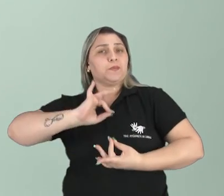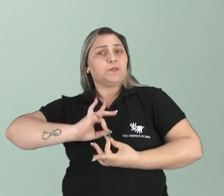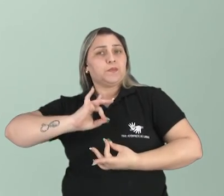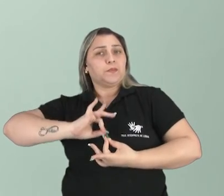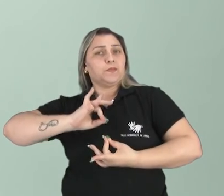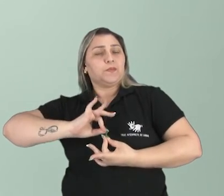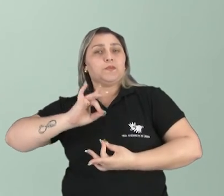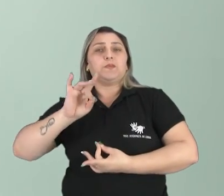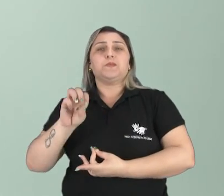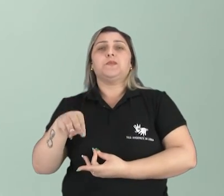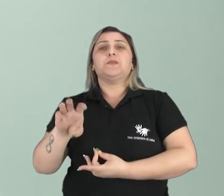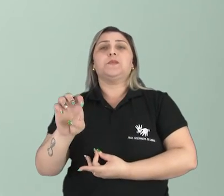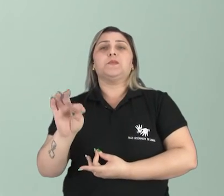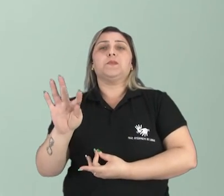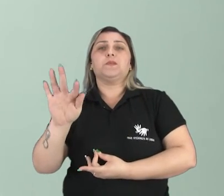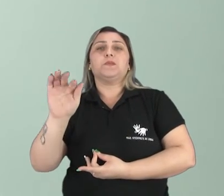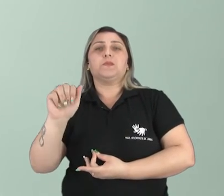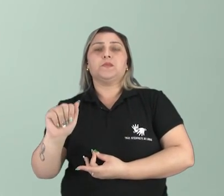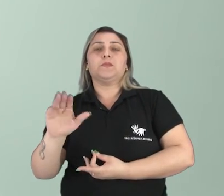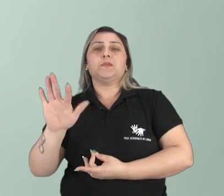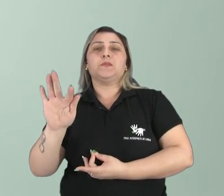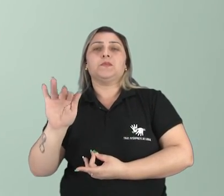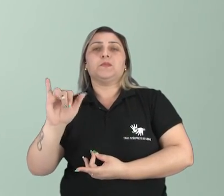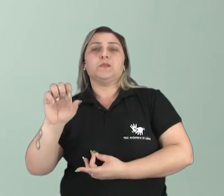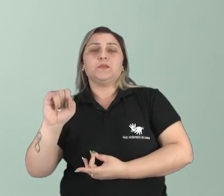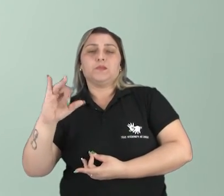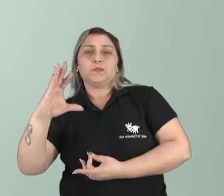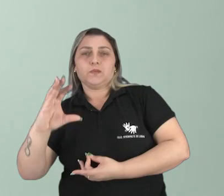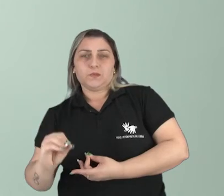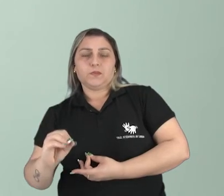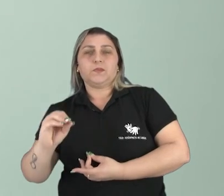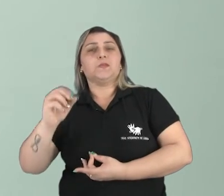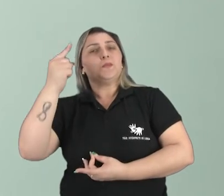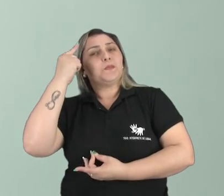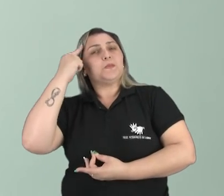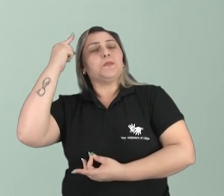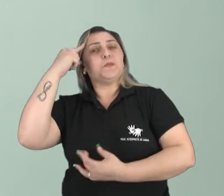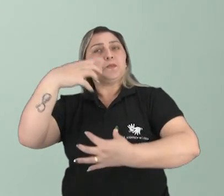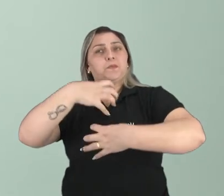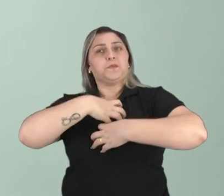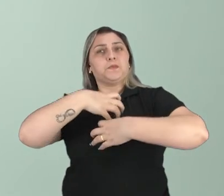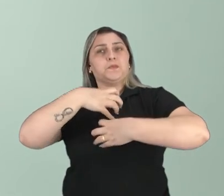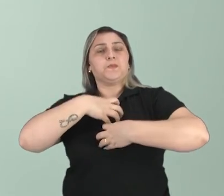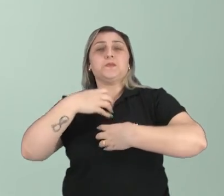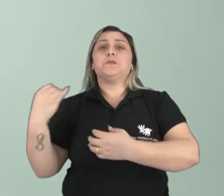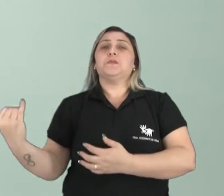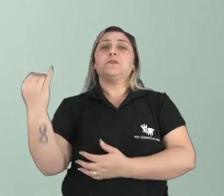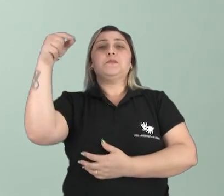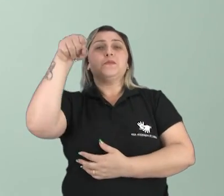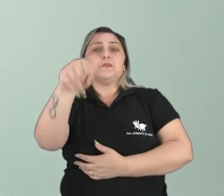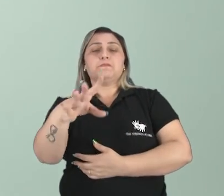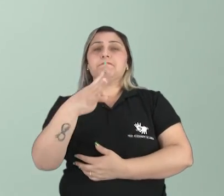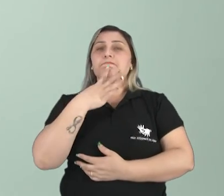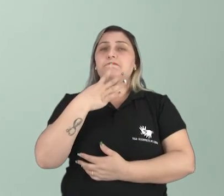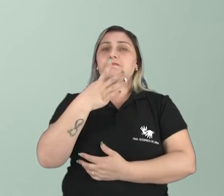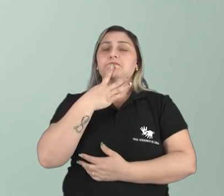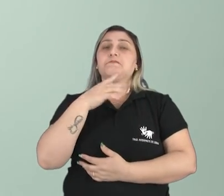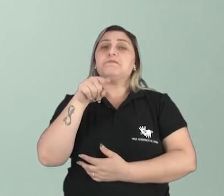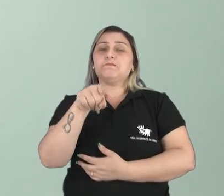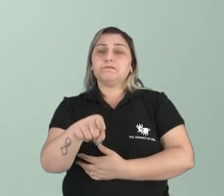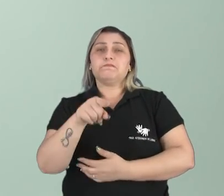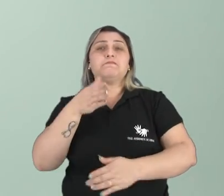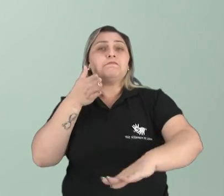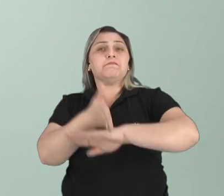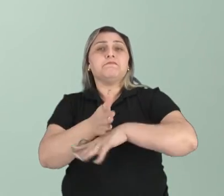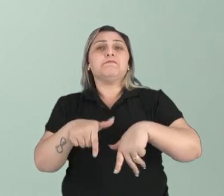espiritual, metafísico, científico, intuitivo, sensorial. O importante é você conhecer. Você